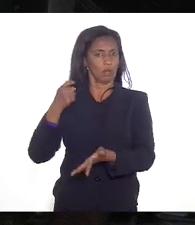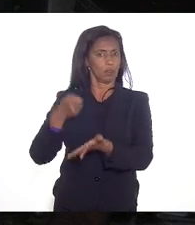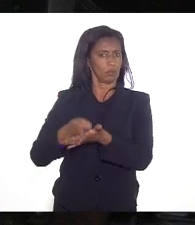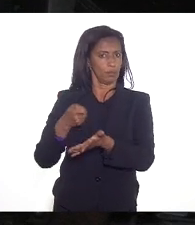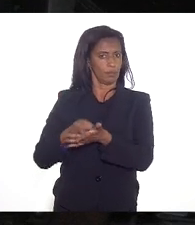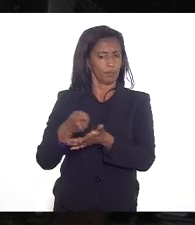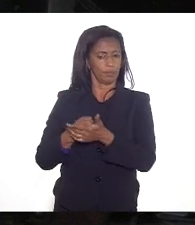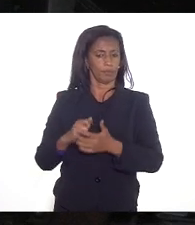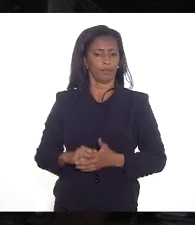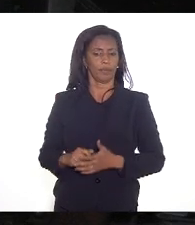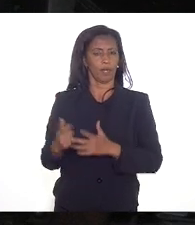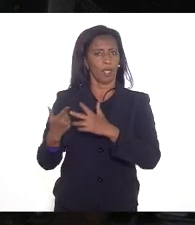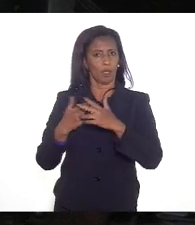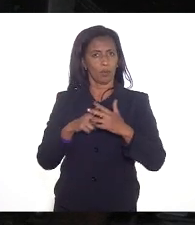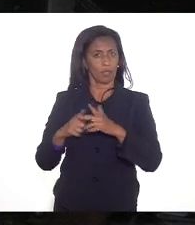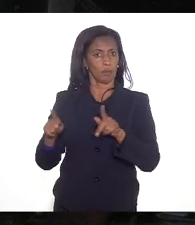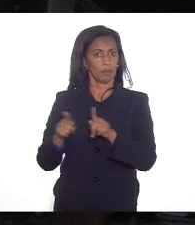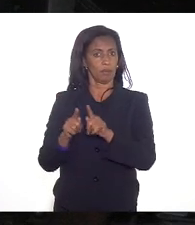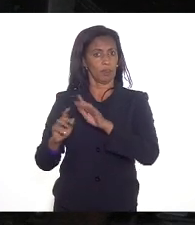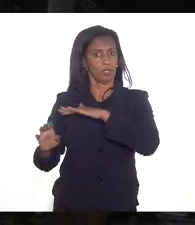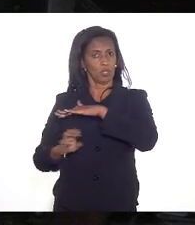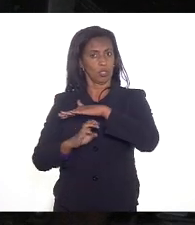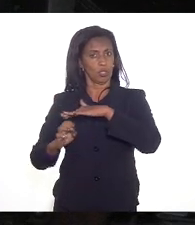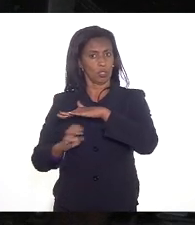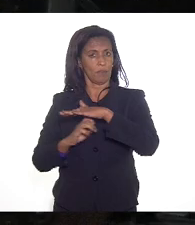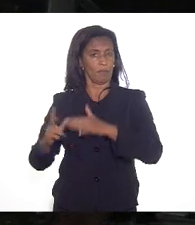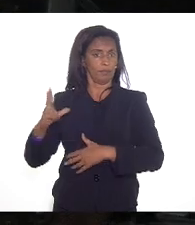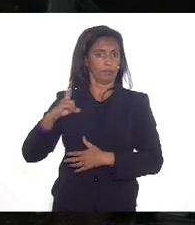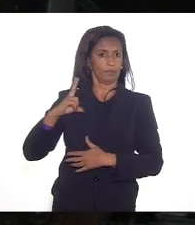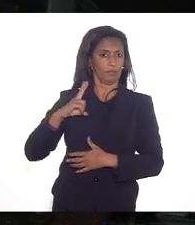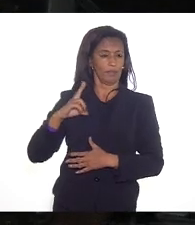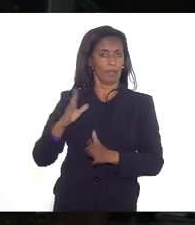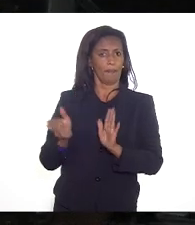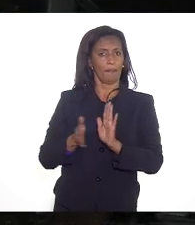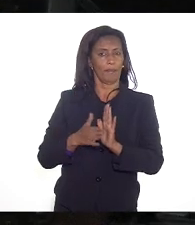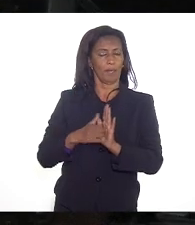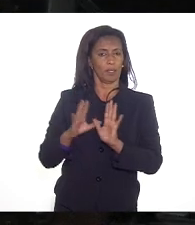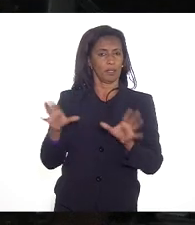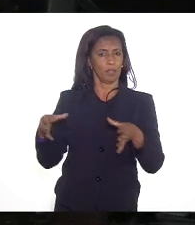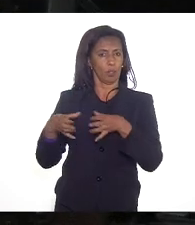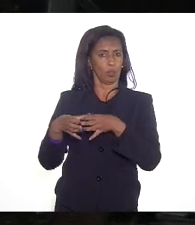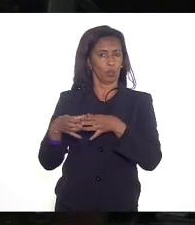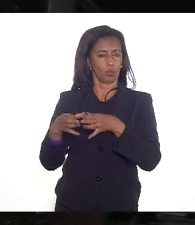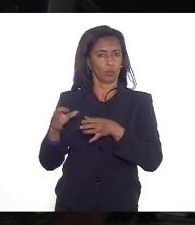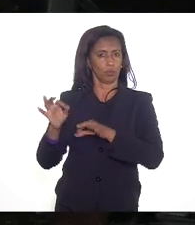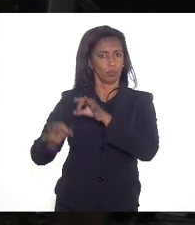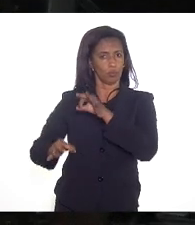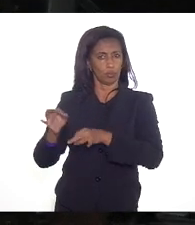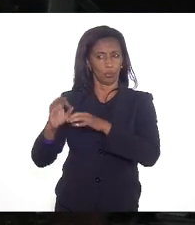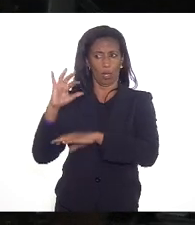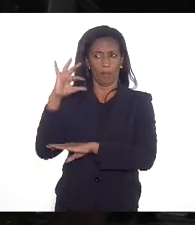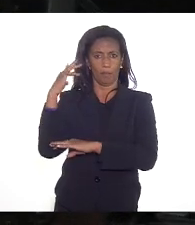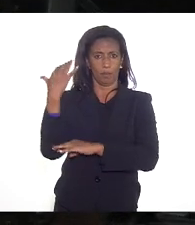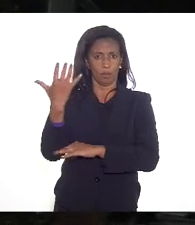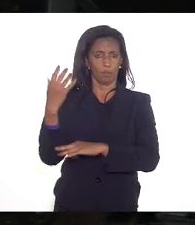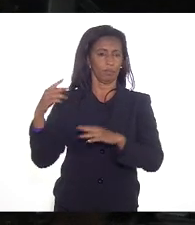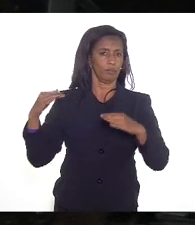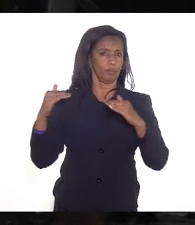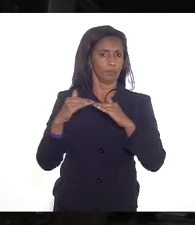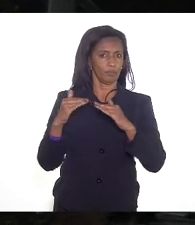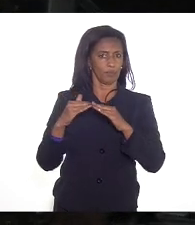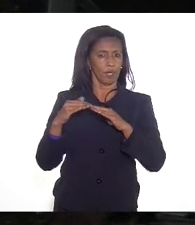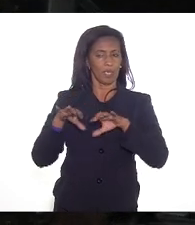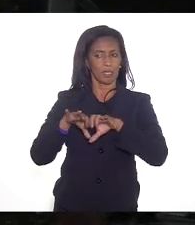obrigações além de doações de empresas privadas pareceres da comissão de quais são os Justiça pela constitucionalidade depois do meio ambiente favorável